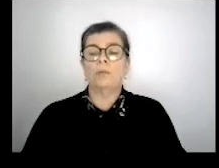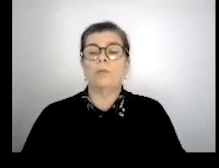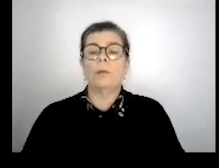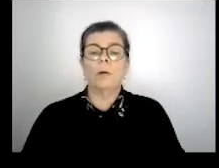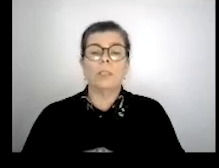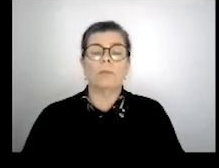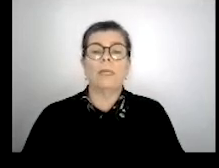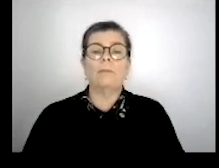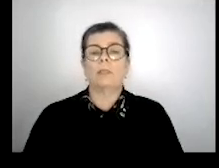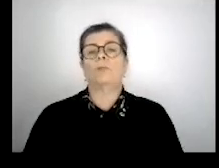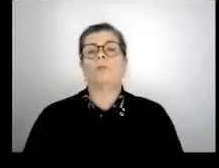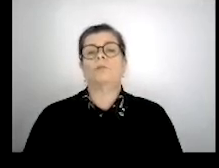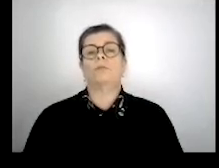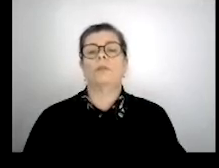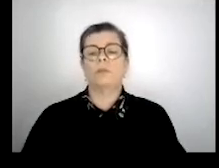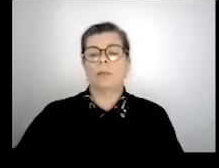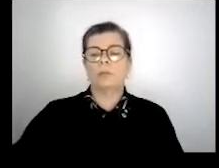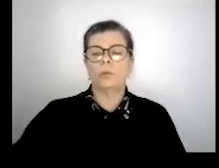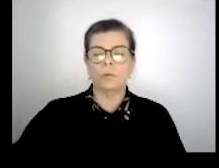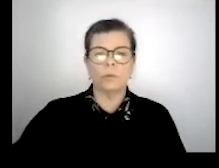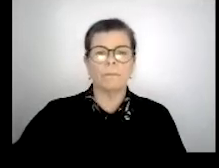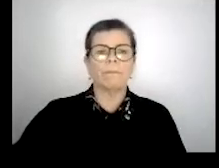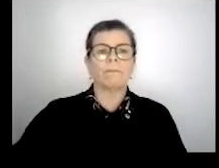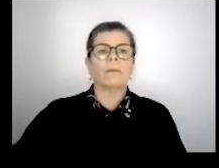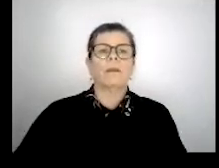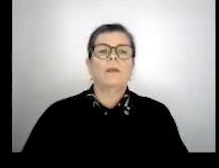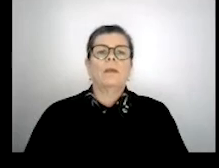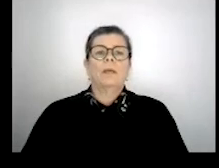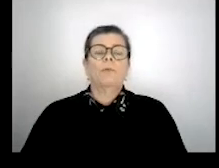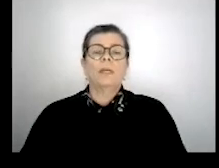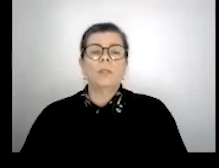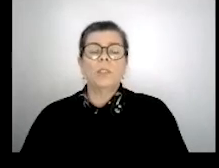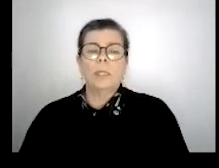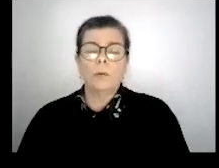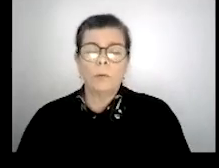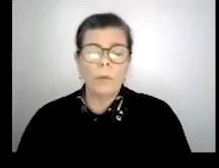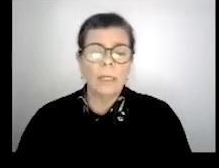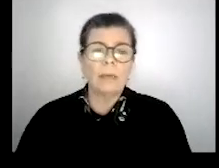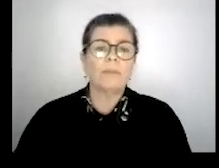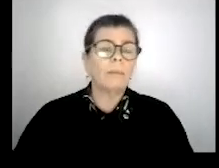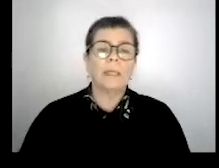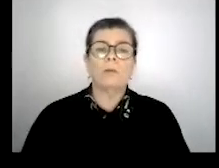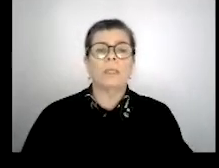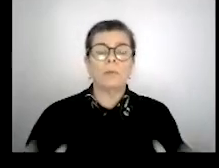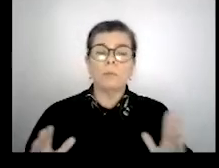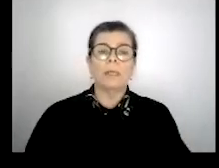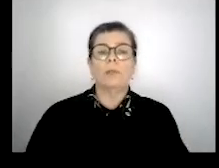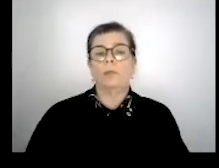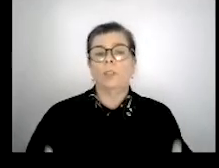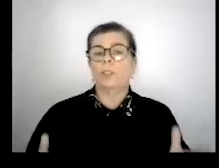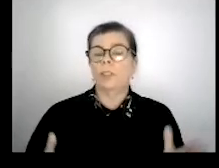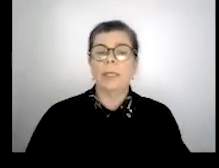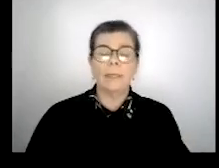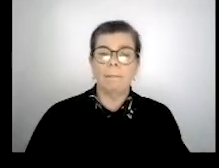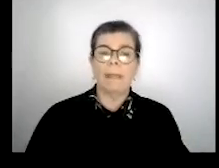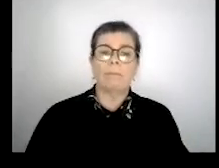comunicação resultou em maiores problemas que todos os fatores somados juntos. Portanto, a gente tem que concluir que é fundamental nós termos um plano que